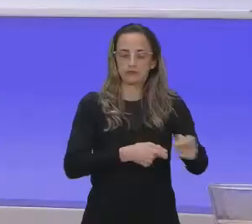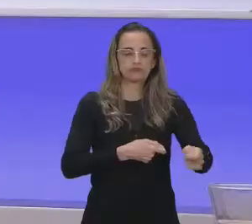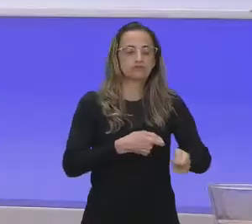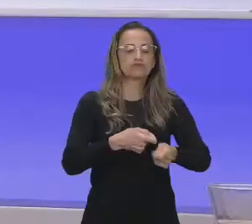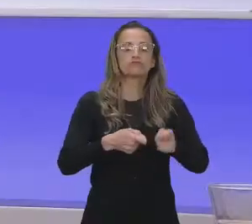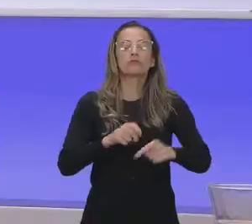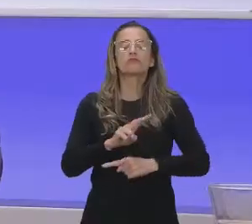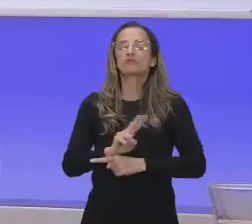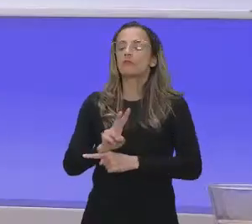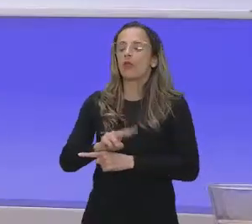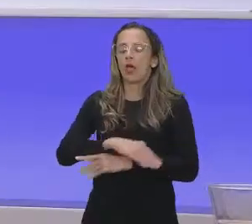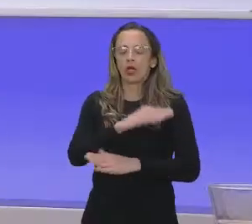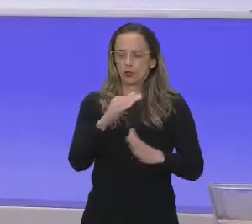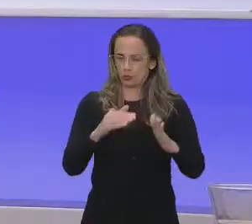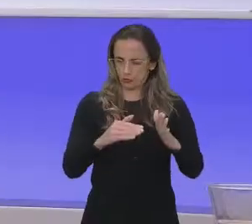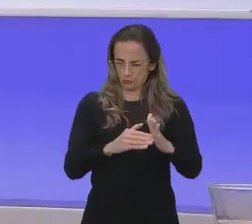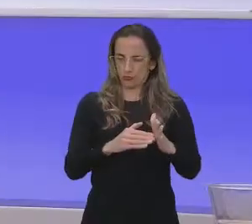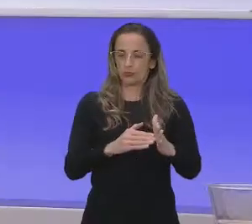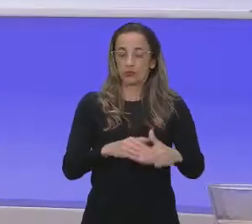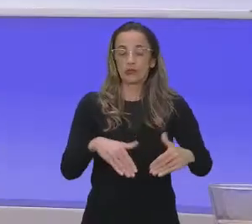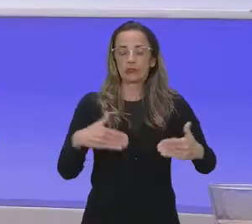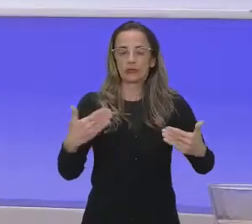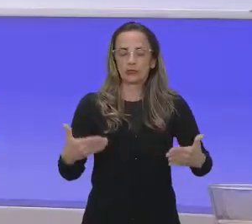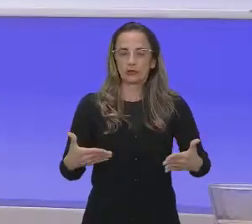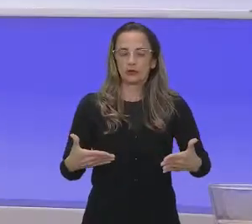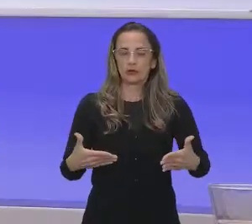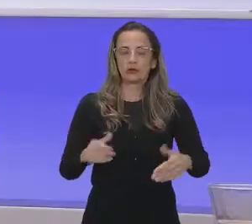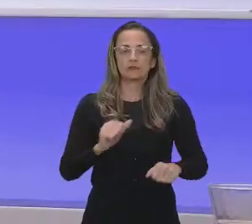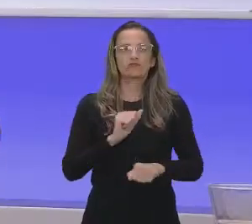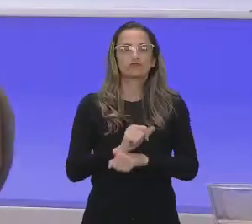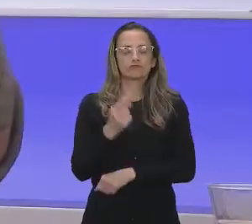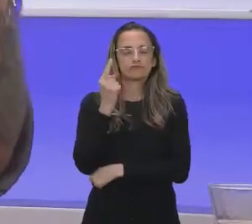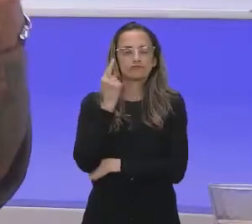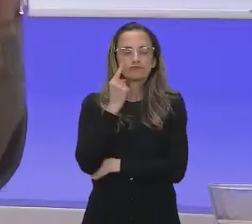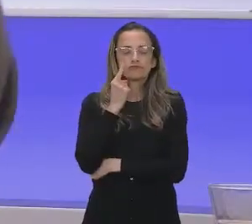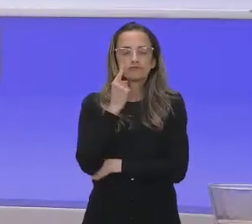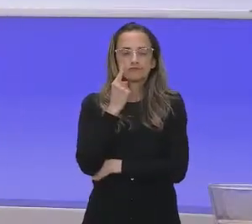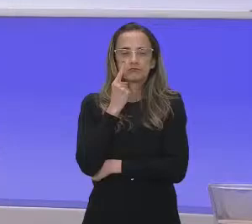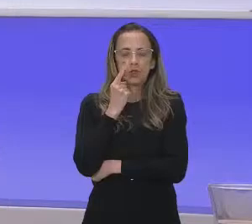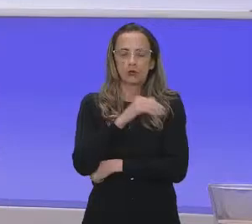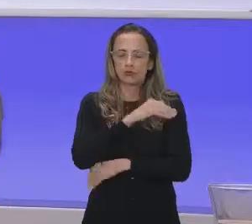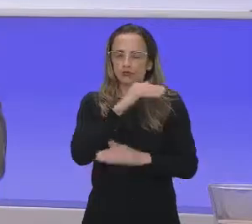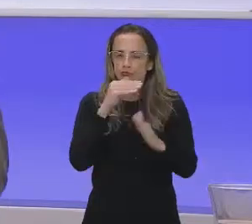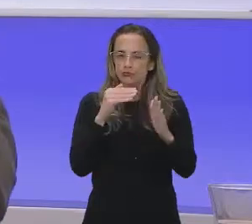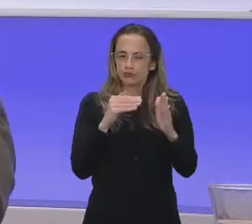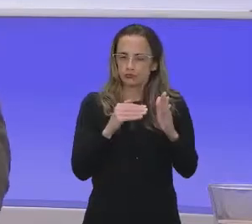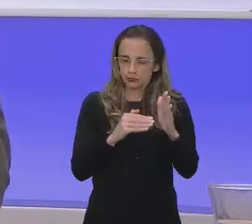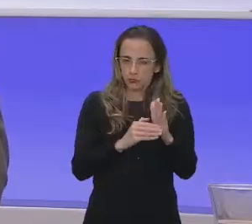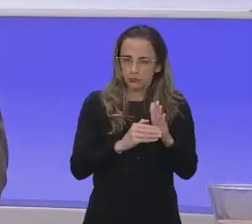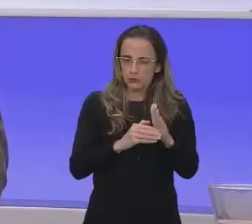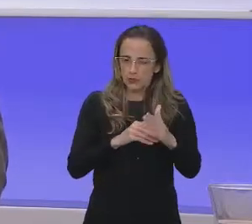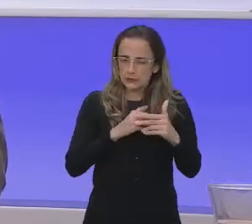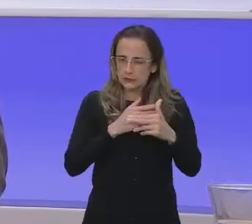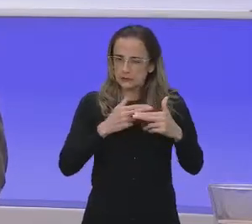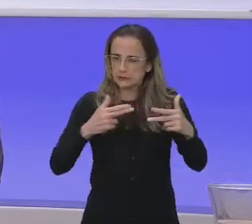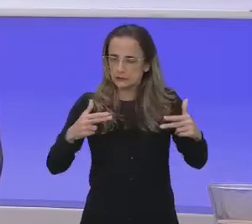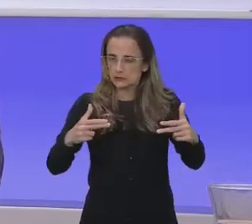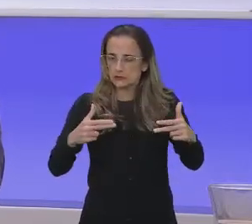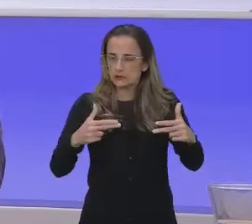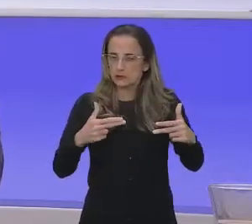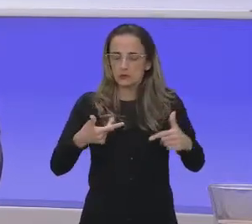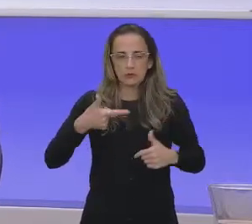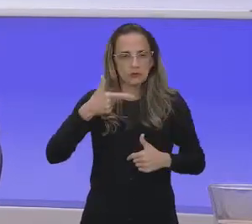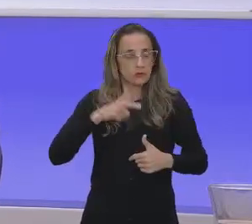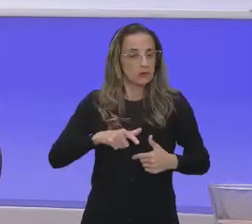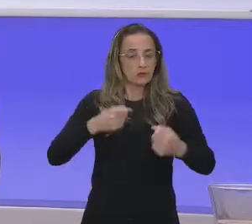monitoradas a todo momento disso. Então, quando a gente para pensar toda essa cadeia, a gente não consegue